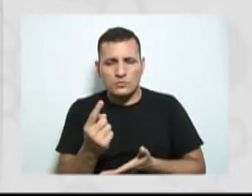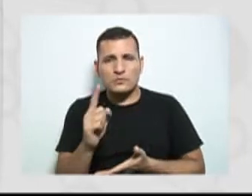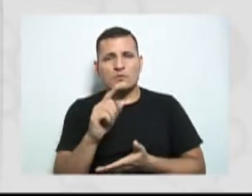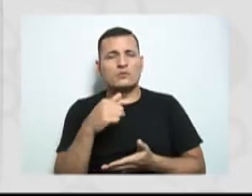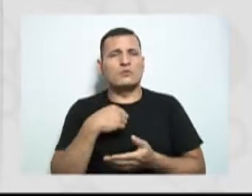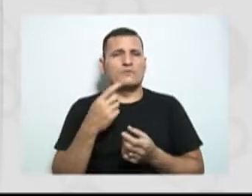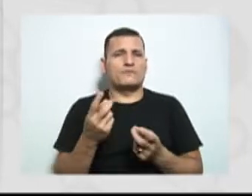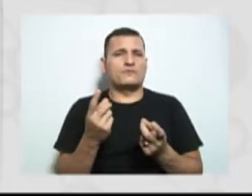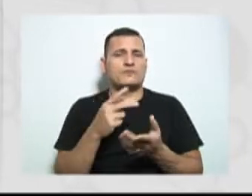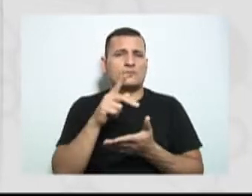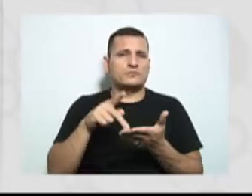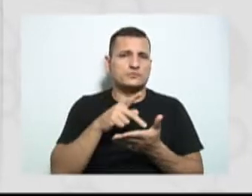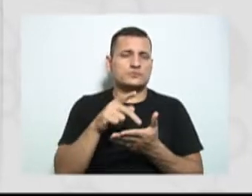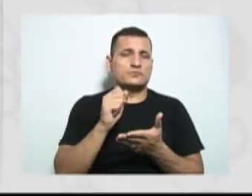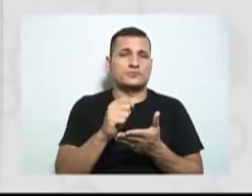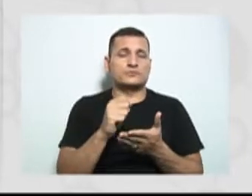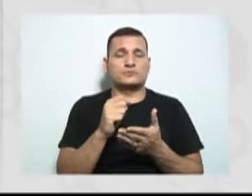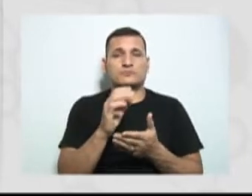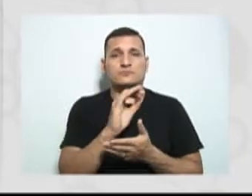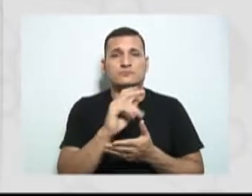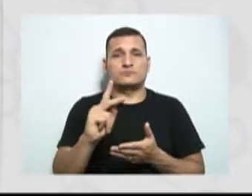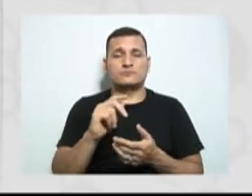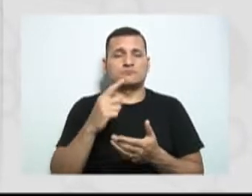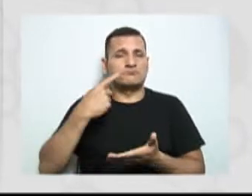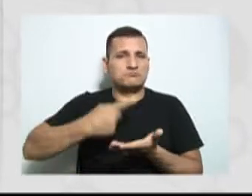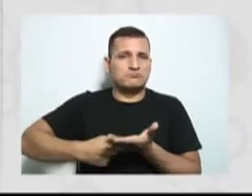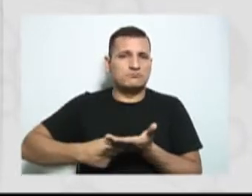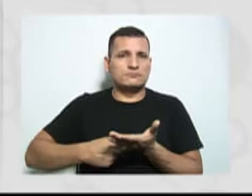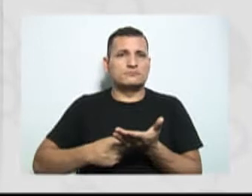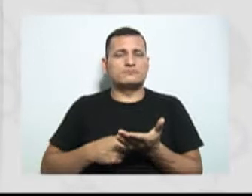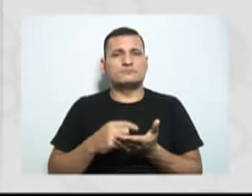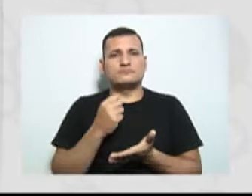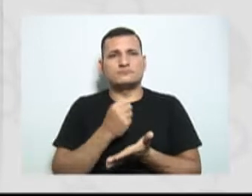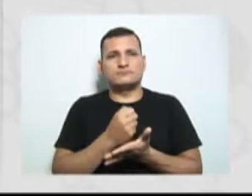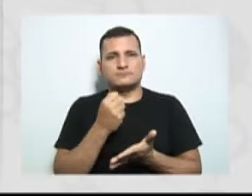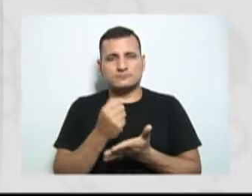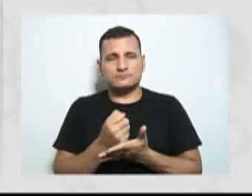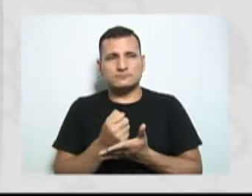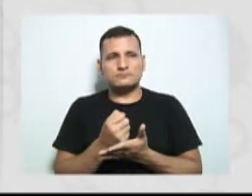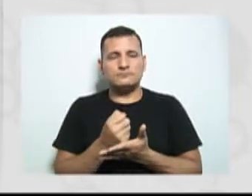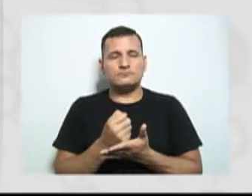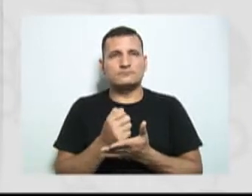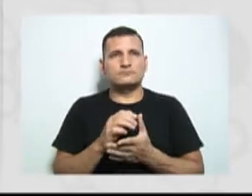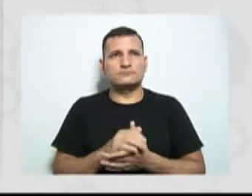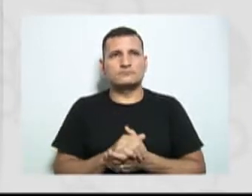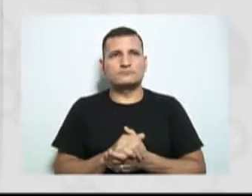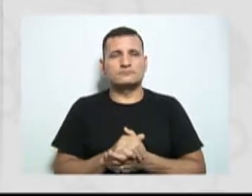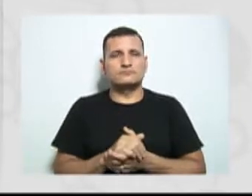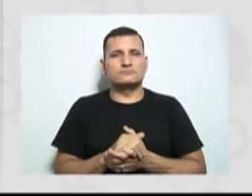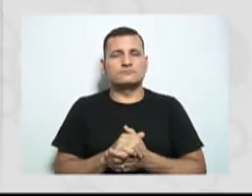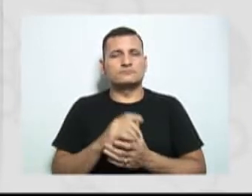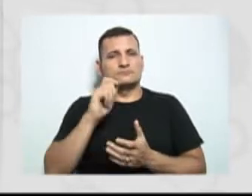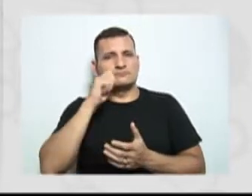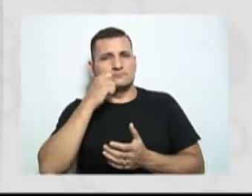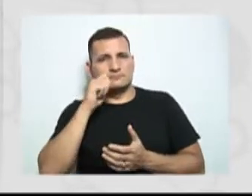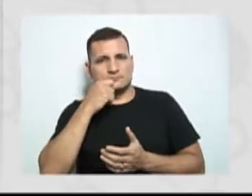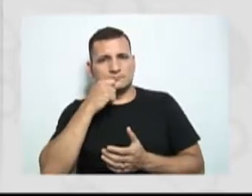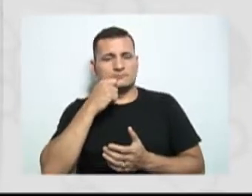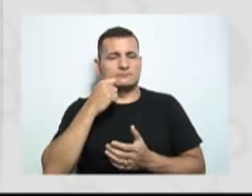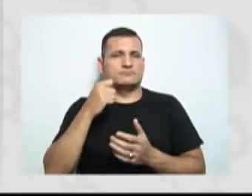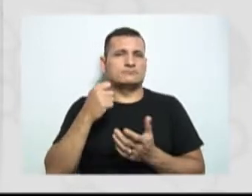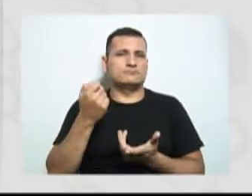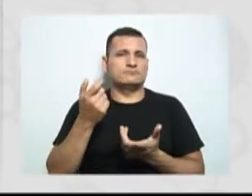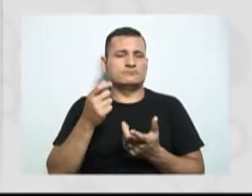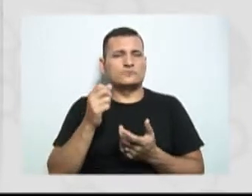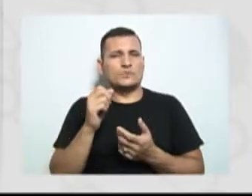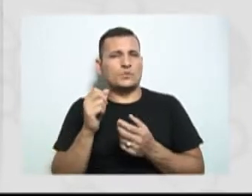de pudim, a cooperativa pode fechar um acordo, pode fechar um contrato com alguma panificadora, alguma dessas padarias,